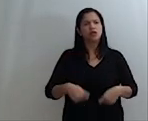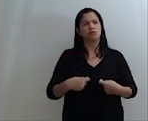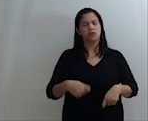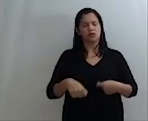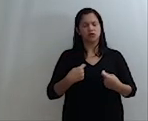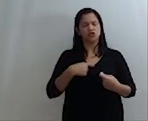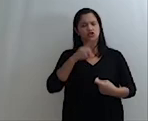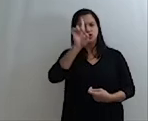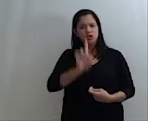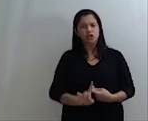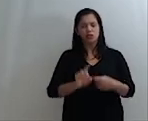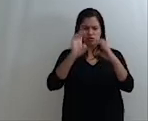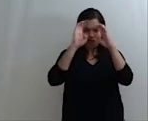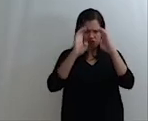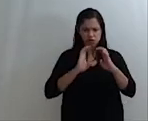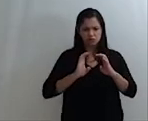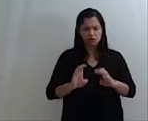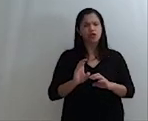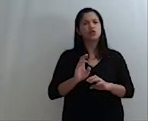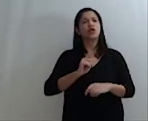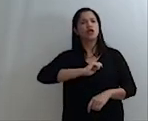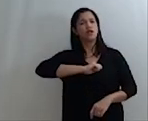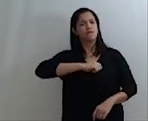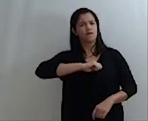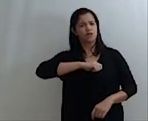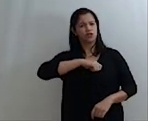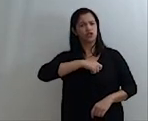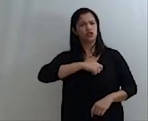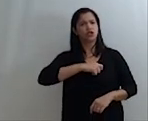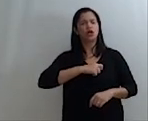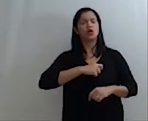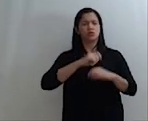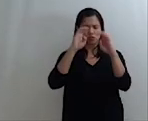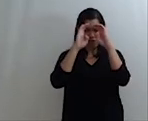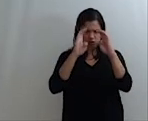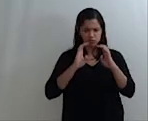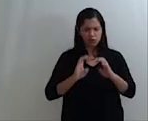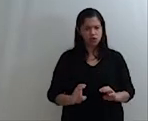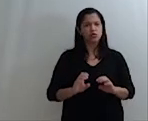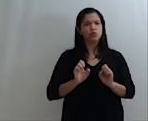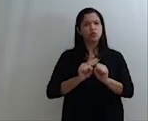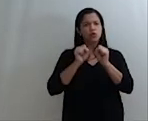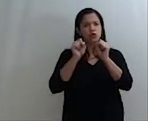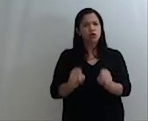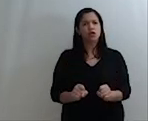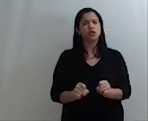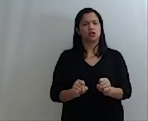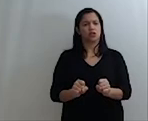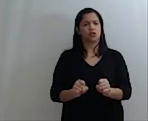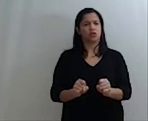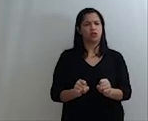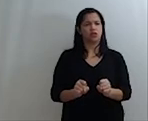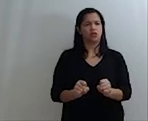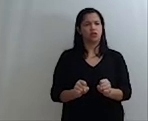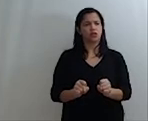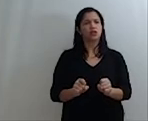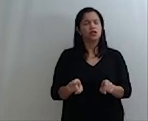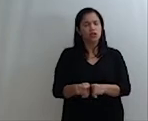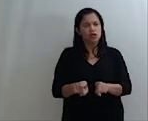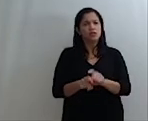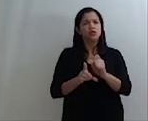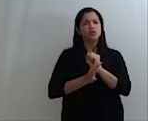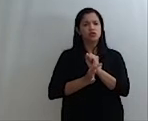respeito ele é fiscal do respeito pelo poder público dos direitos e garantias do